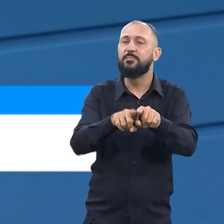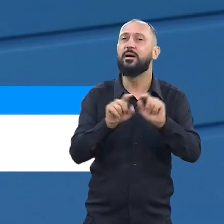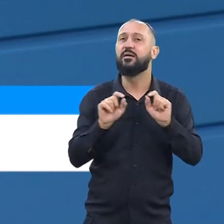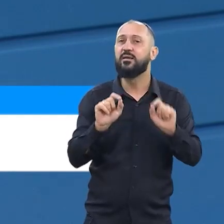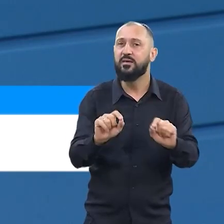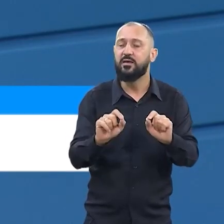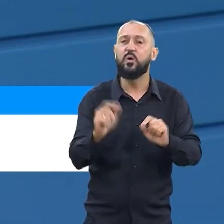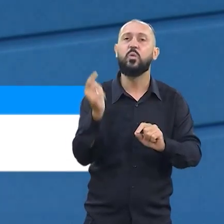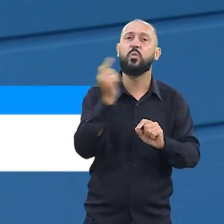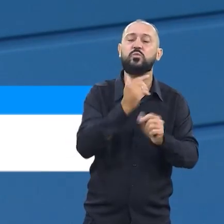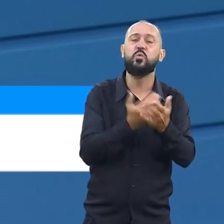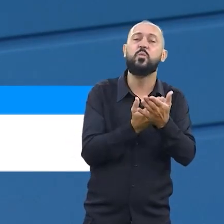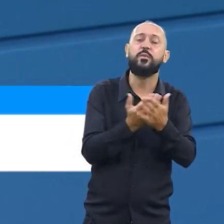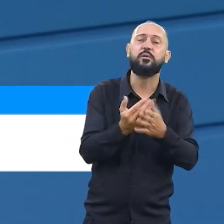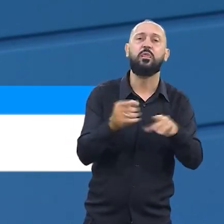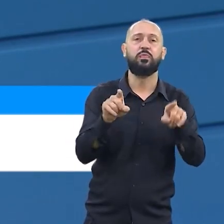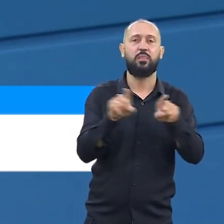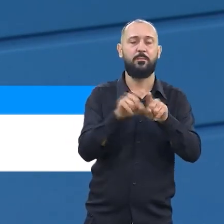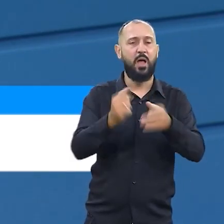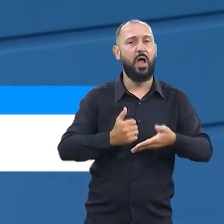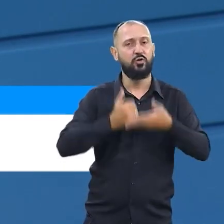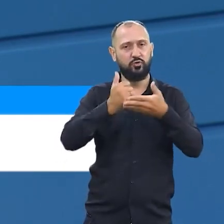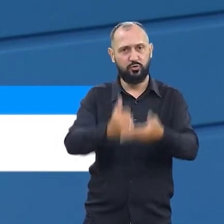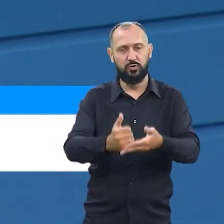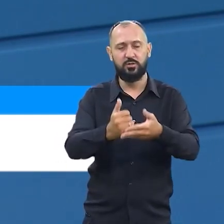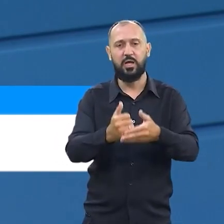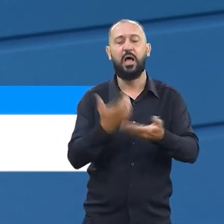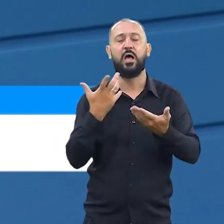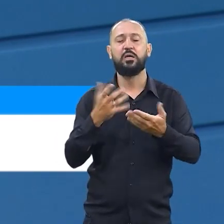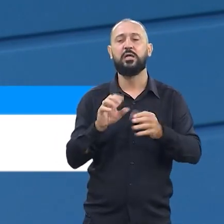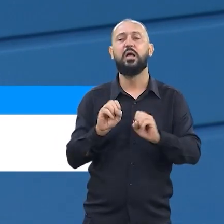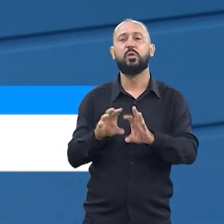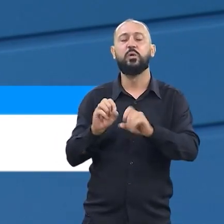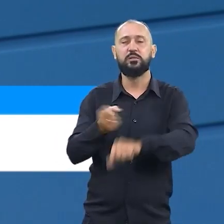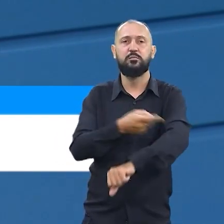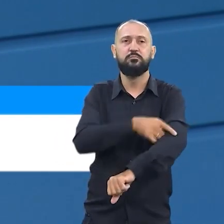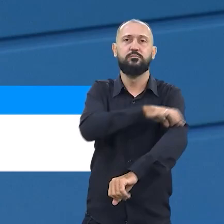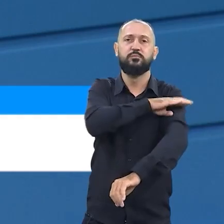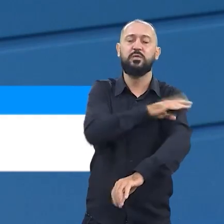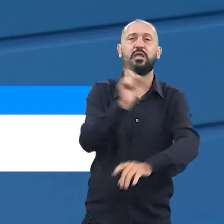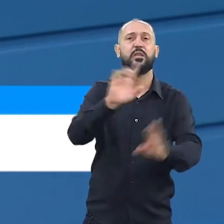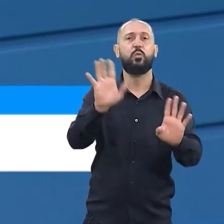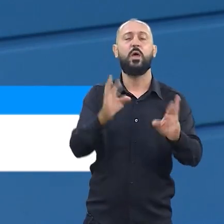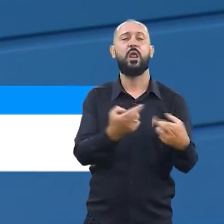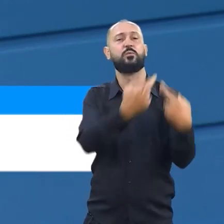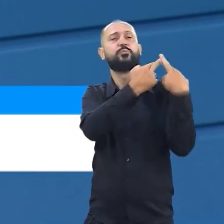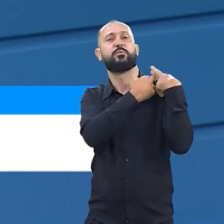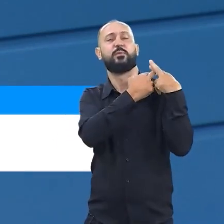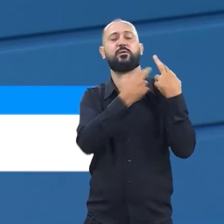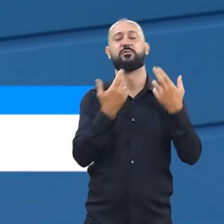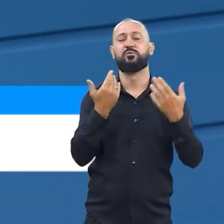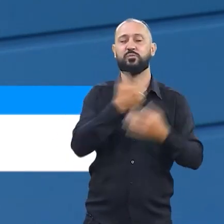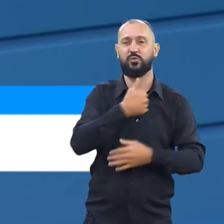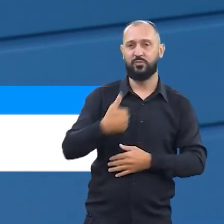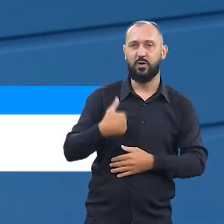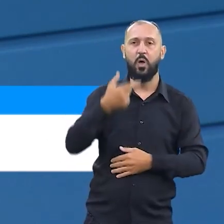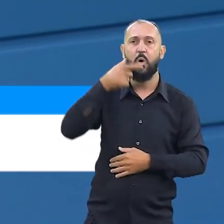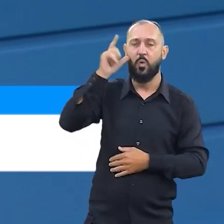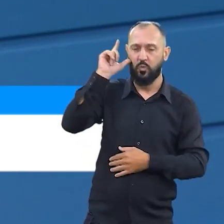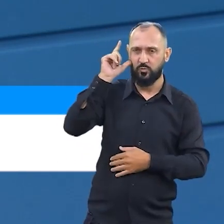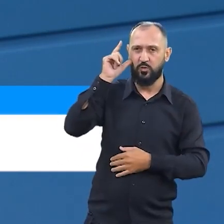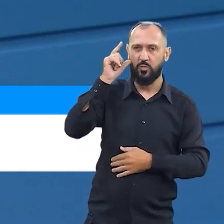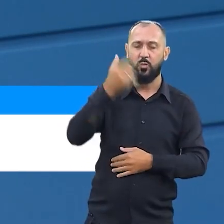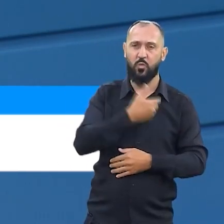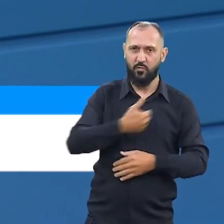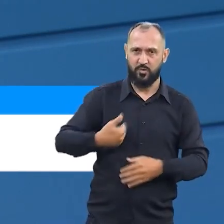estado tem feito um convênio para que possa assumir também a educação, o ensino fundamental, que não era mais de competência do